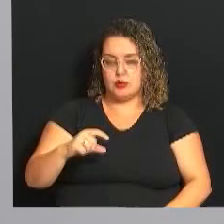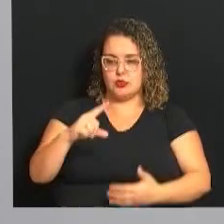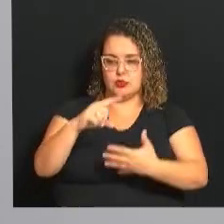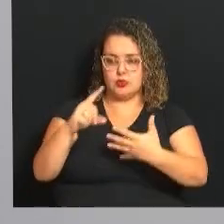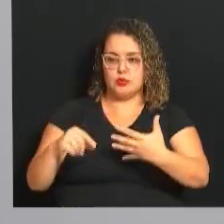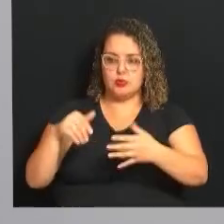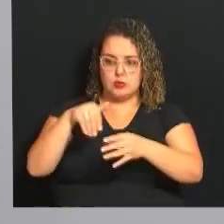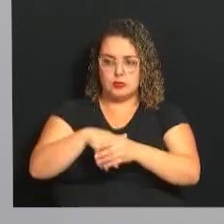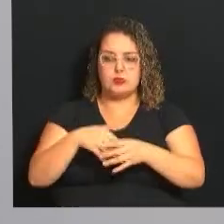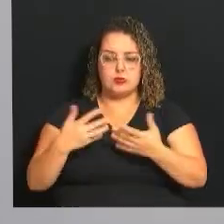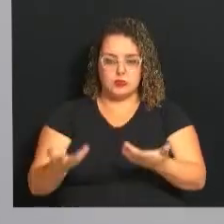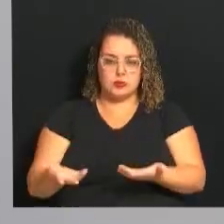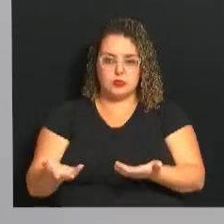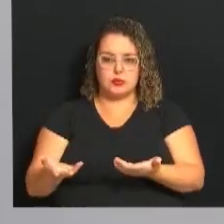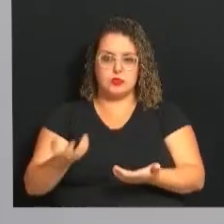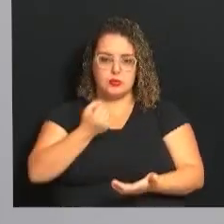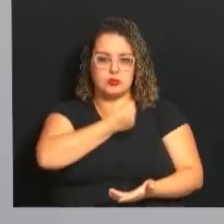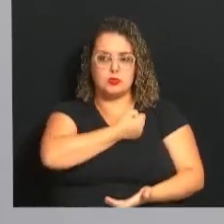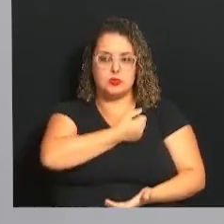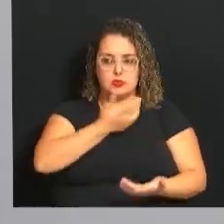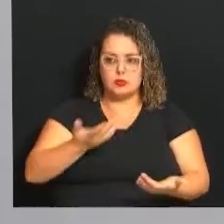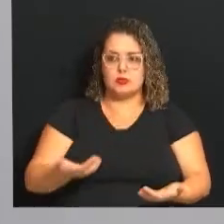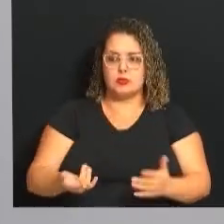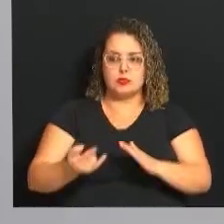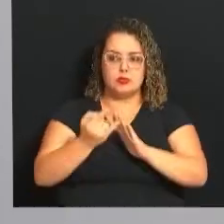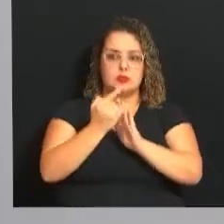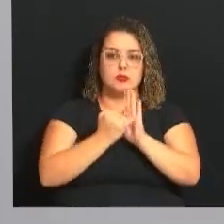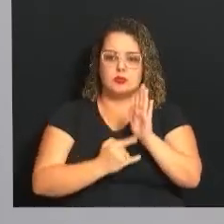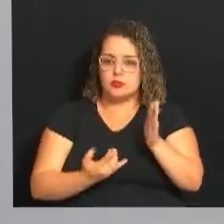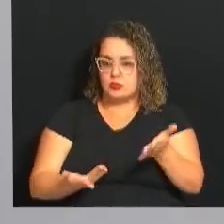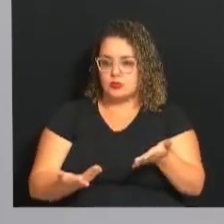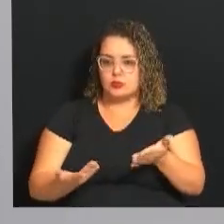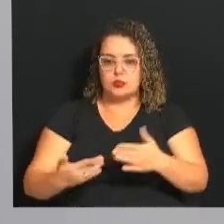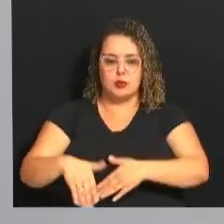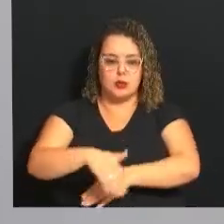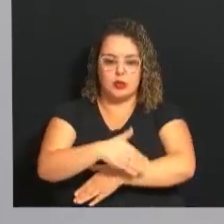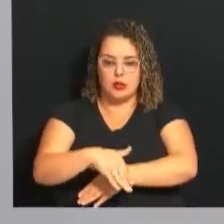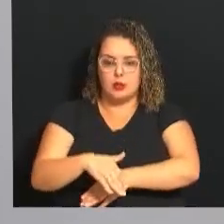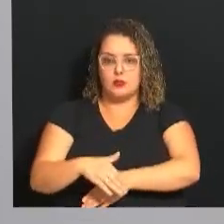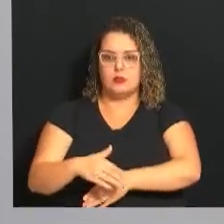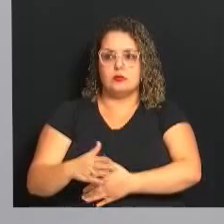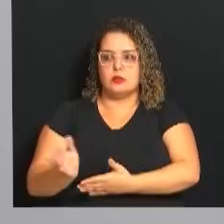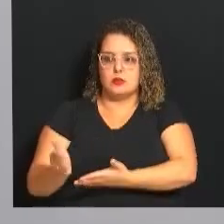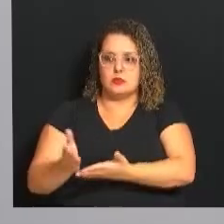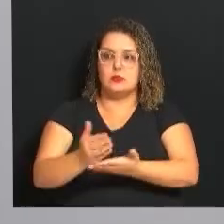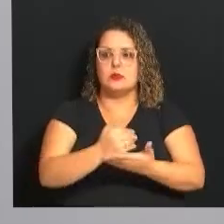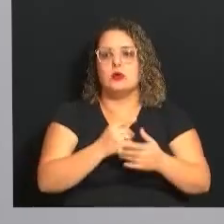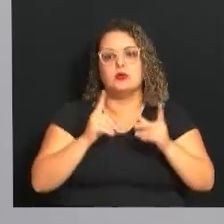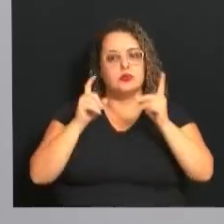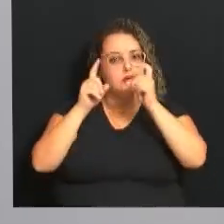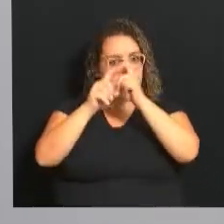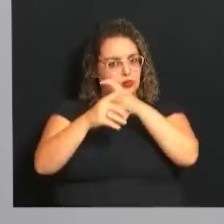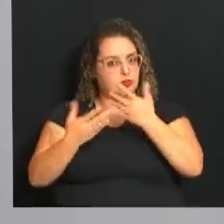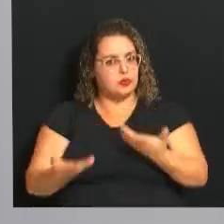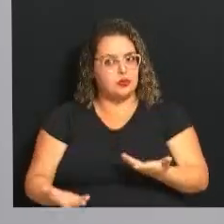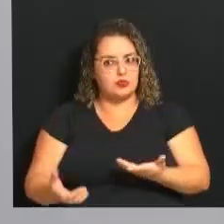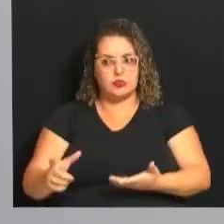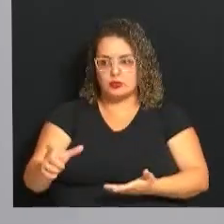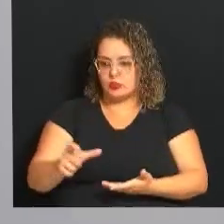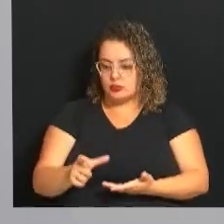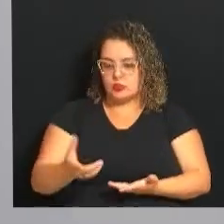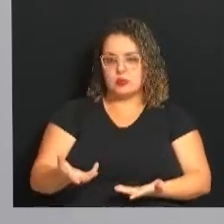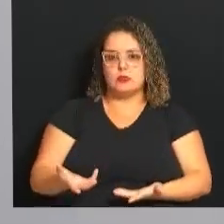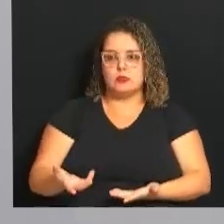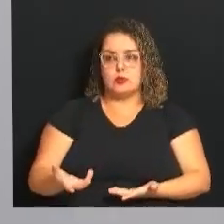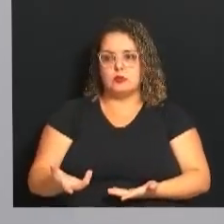título de eleitor não é para e esse e essa documentação na rua onde você vai coletar é muito difícil a pessoa está